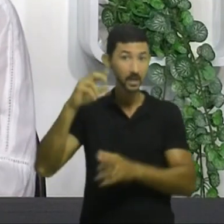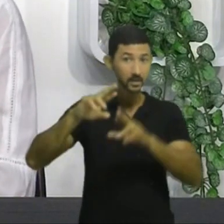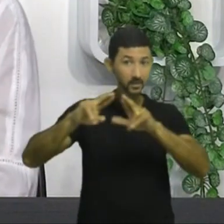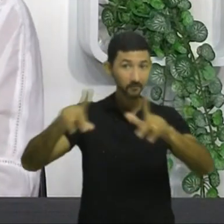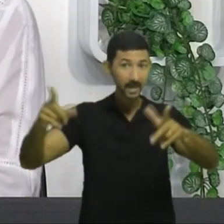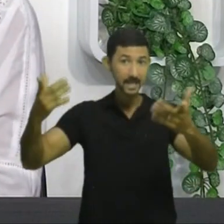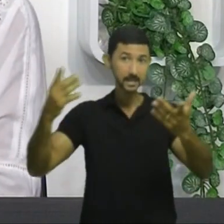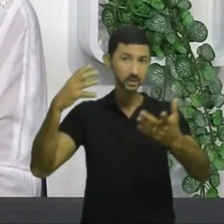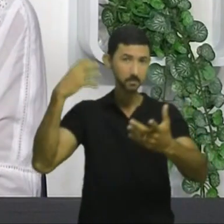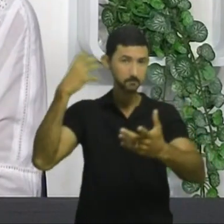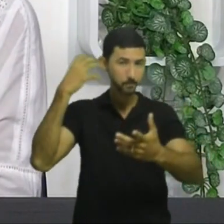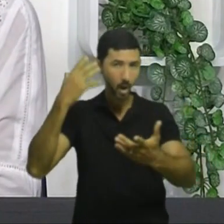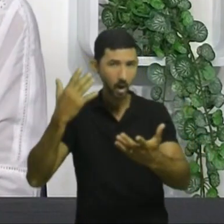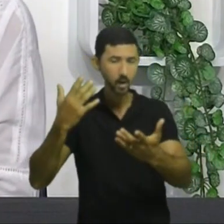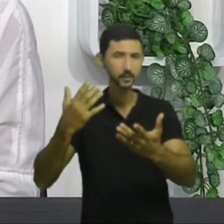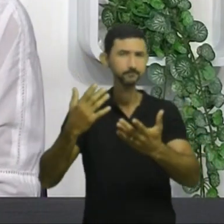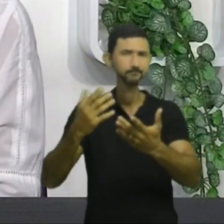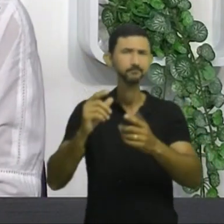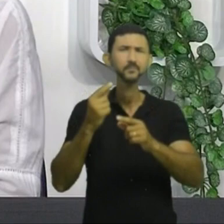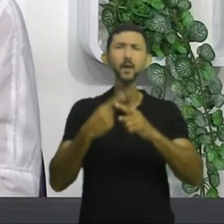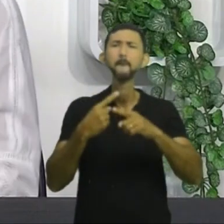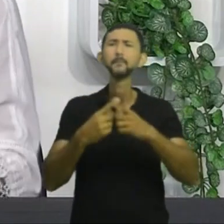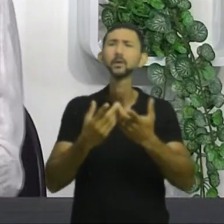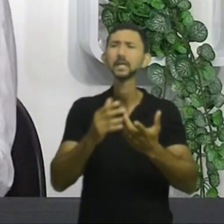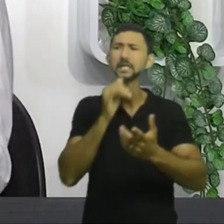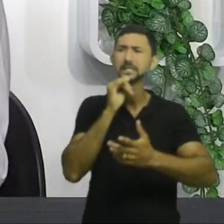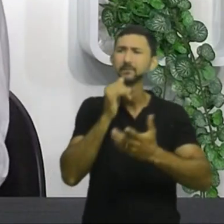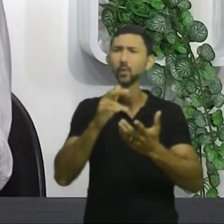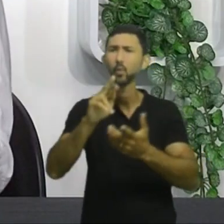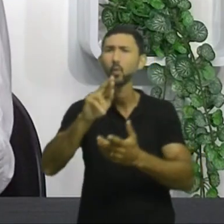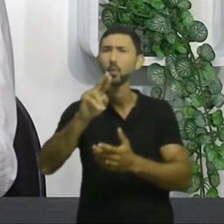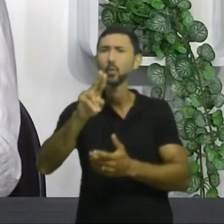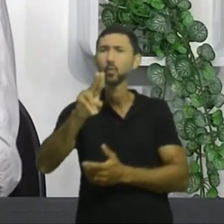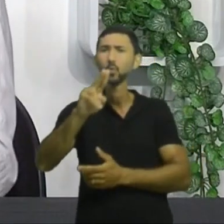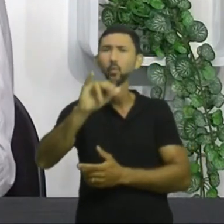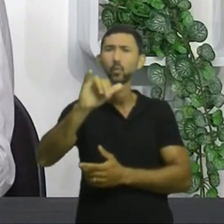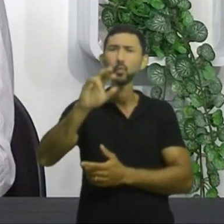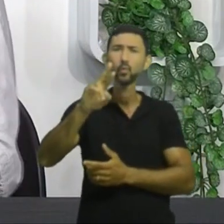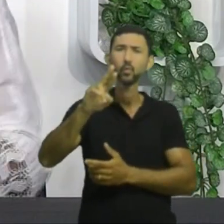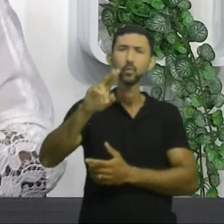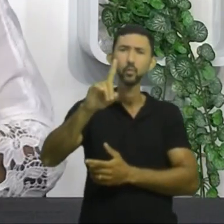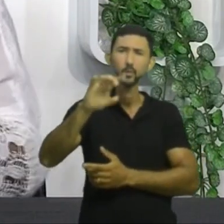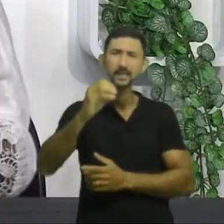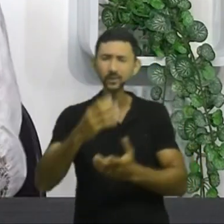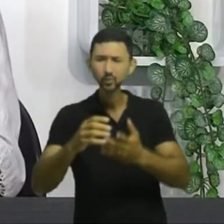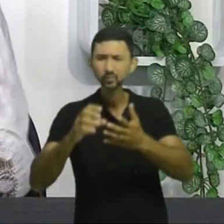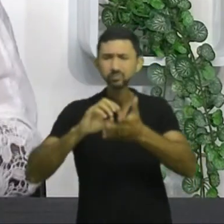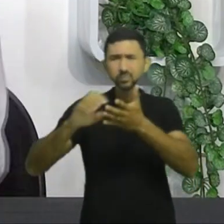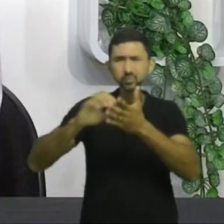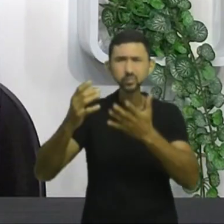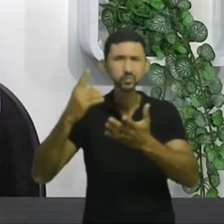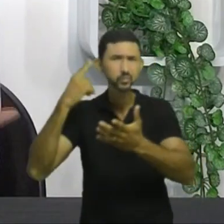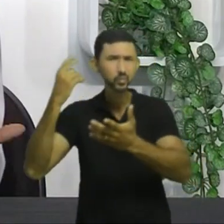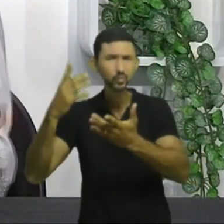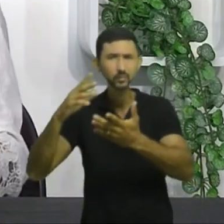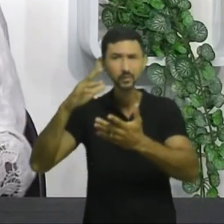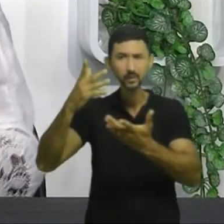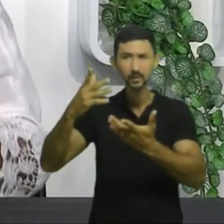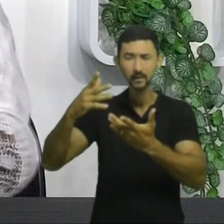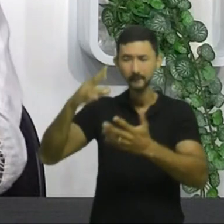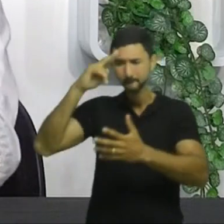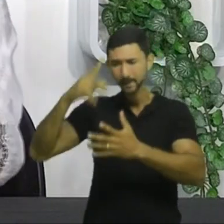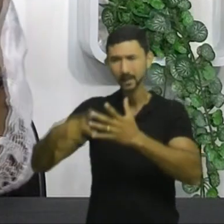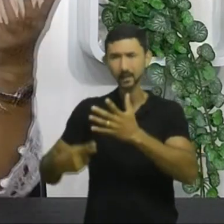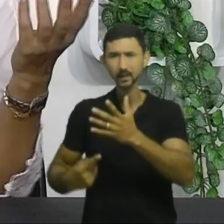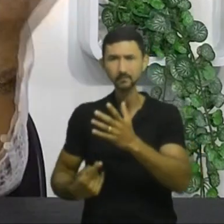início? São ruídos. Por quê? Porque ruídos são atritos sonoros, são atritos que o homem produziu,